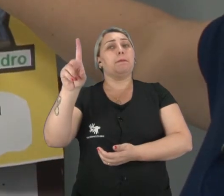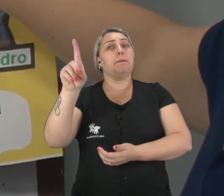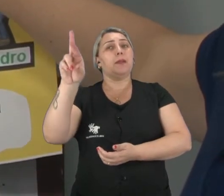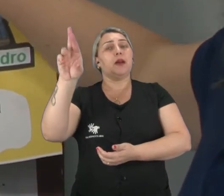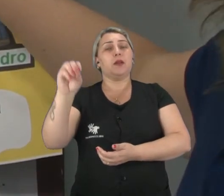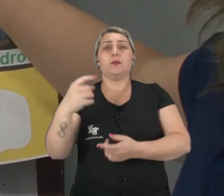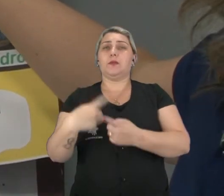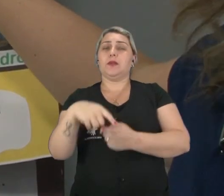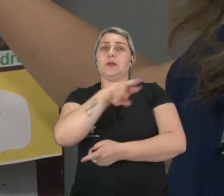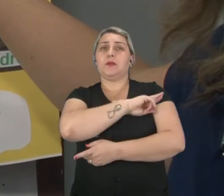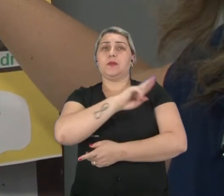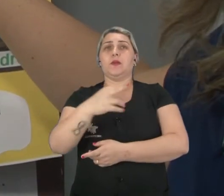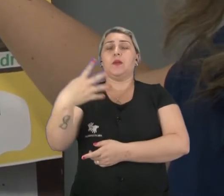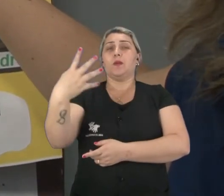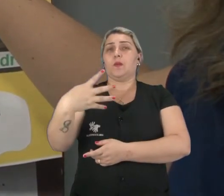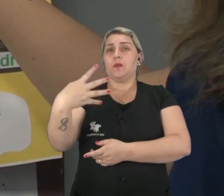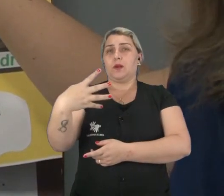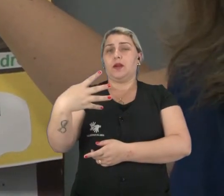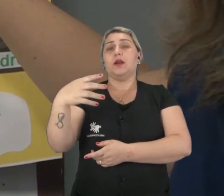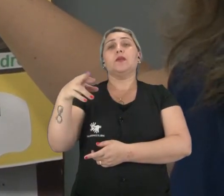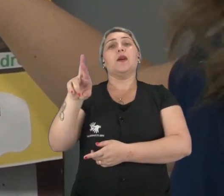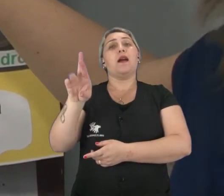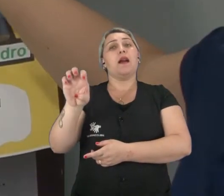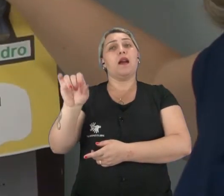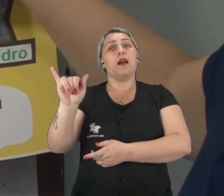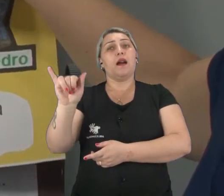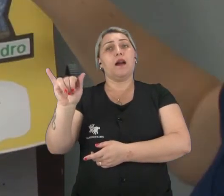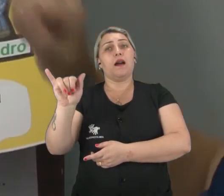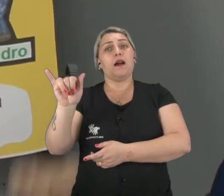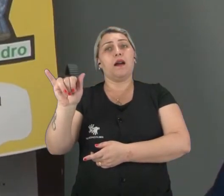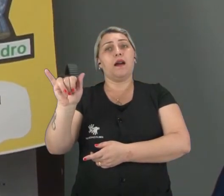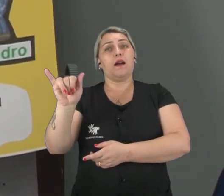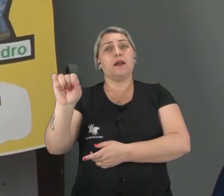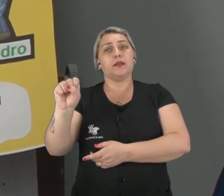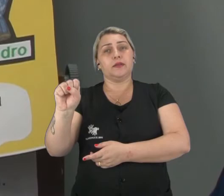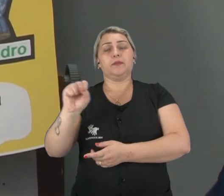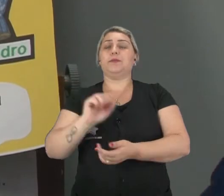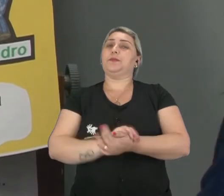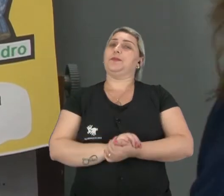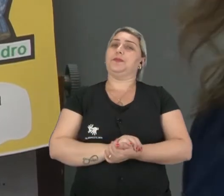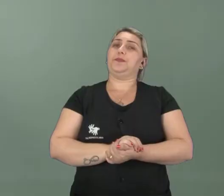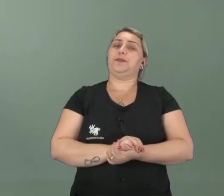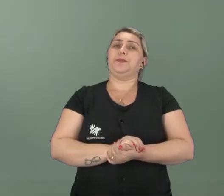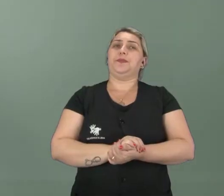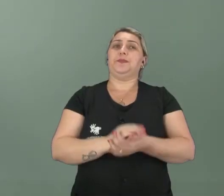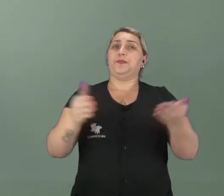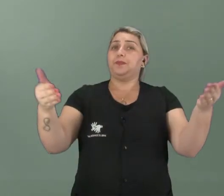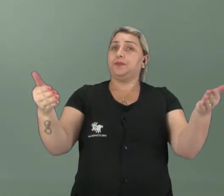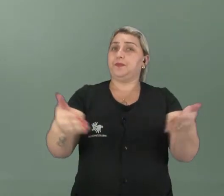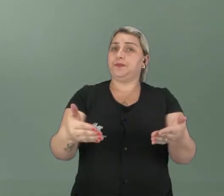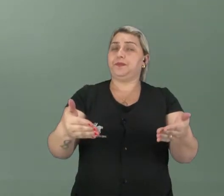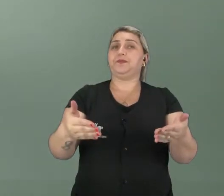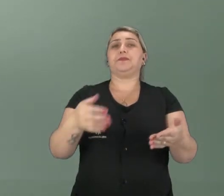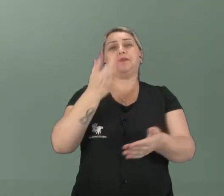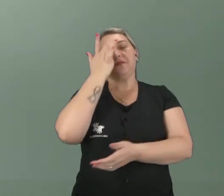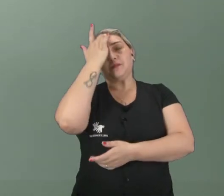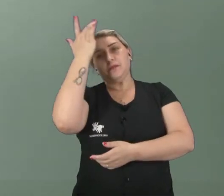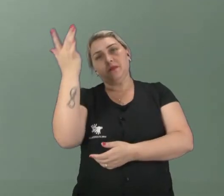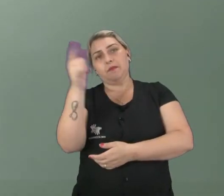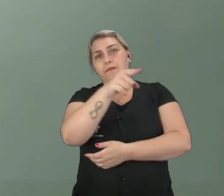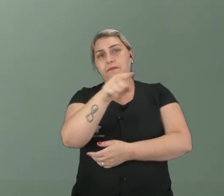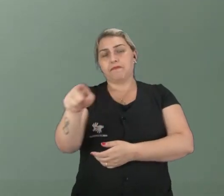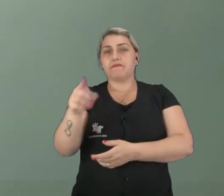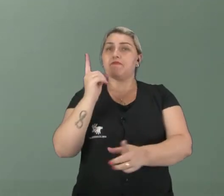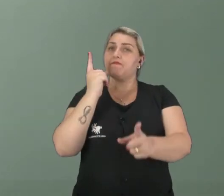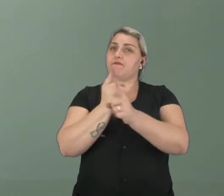Pedro, porque ele representou 4 reais, né? 4 reais. Então, agora, né, ficou fácil, né,